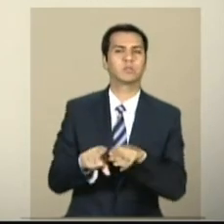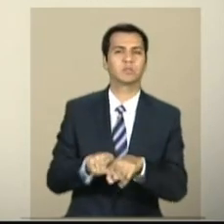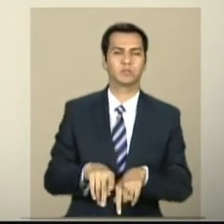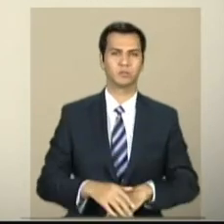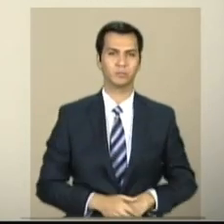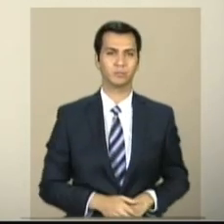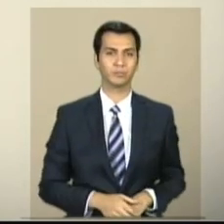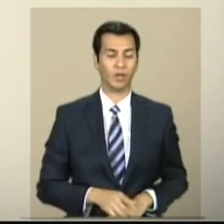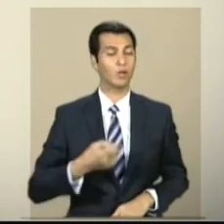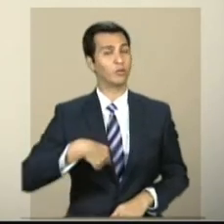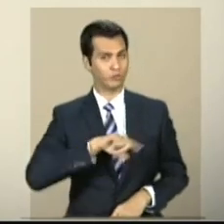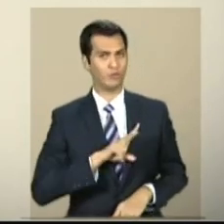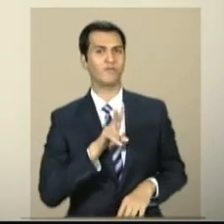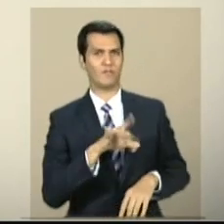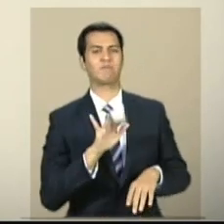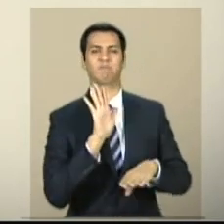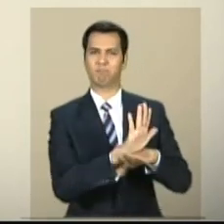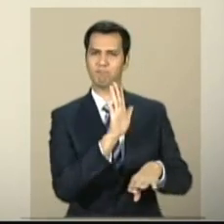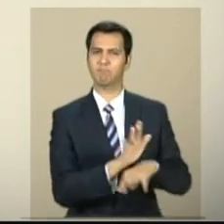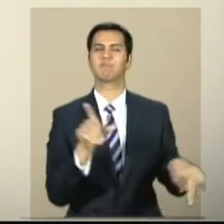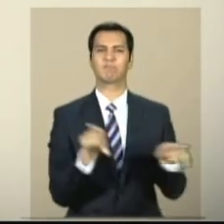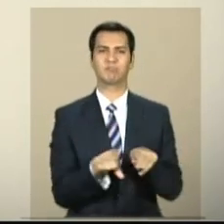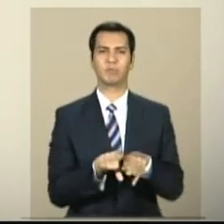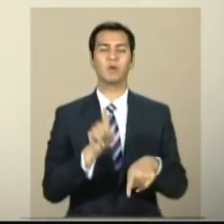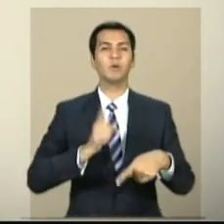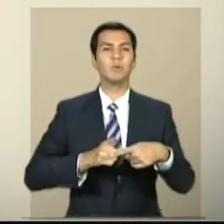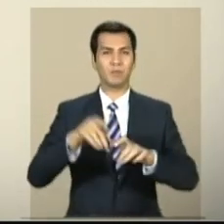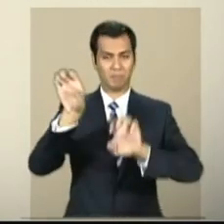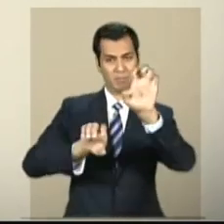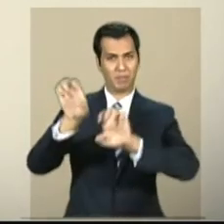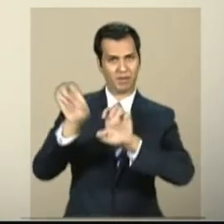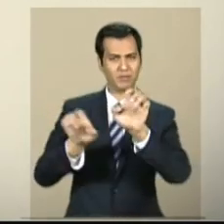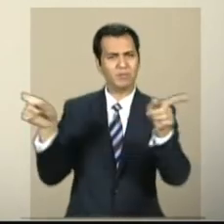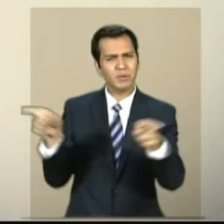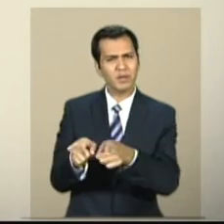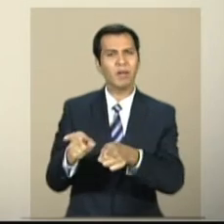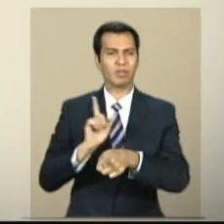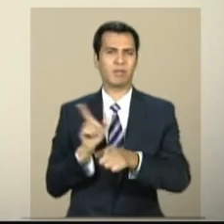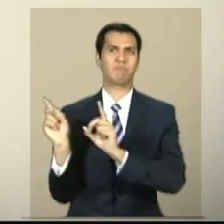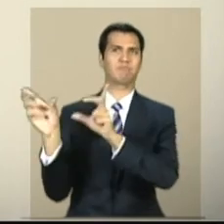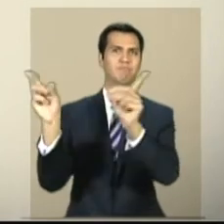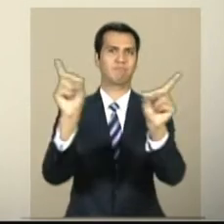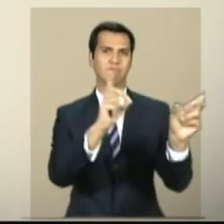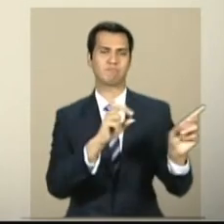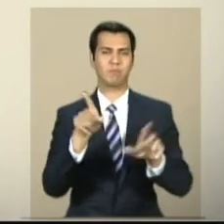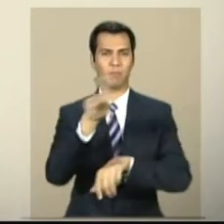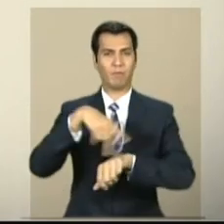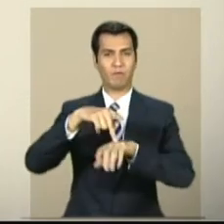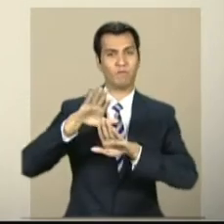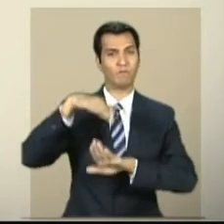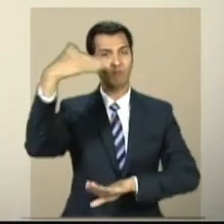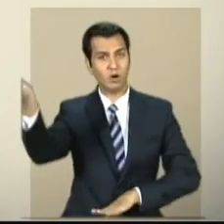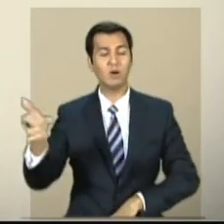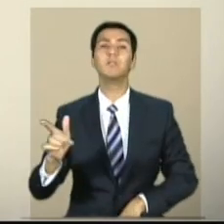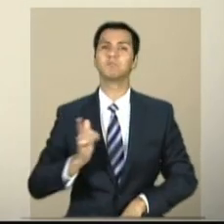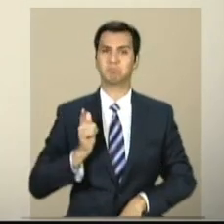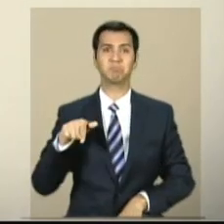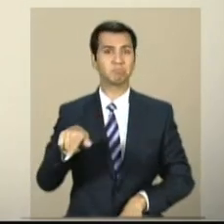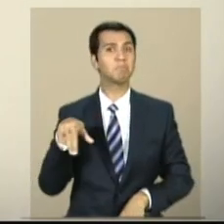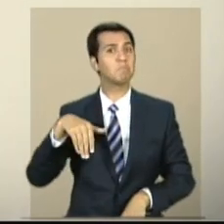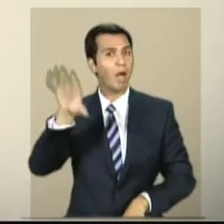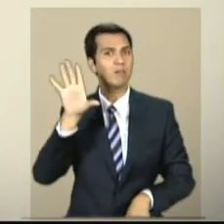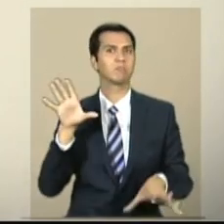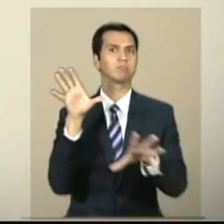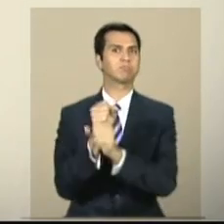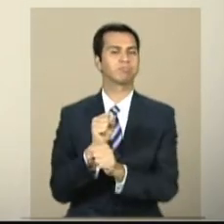pequena empresa que exporta parte da sua produção tem um limite maior de faturamento anual para efeito de enquadramento no